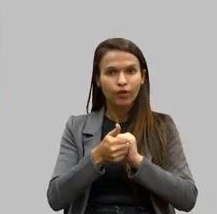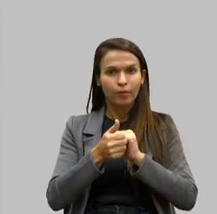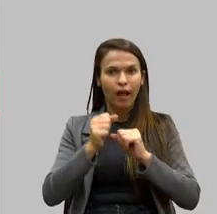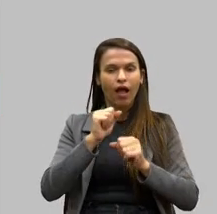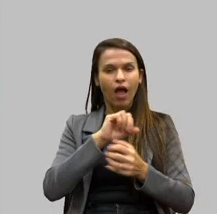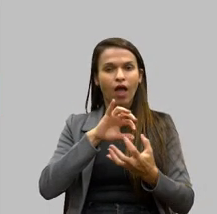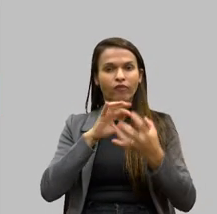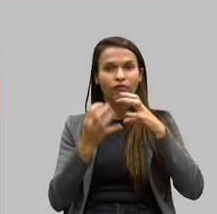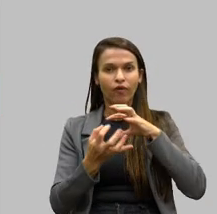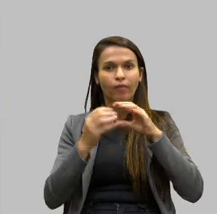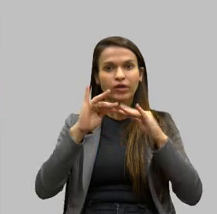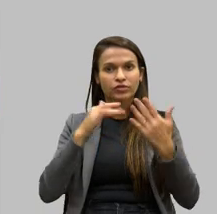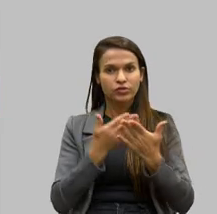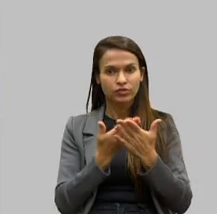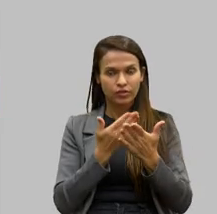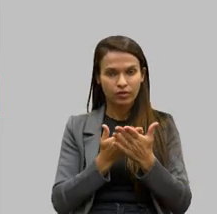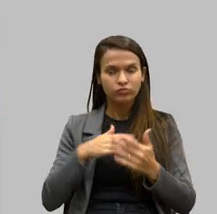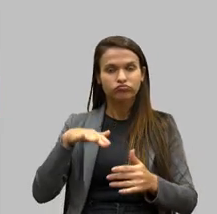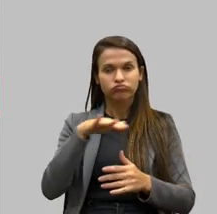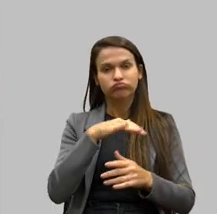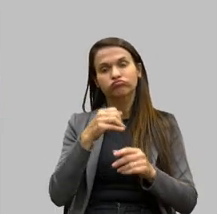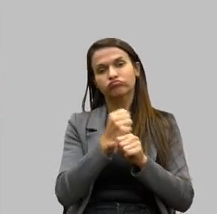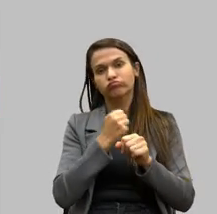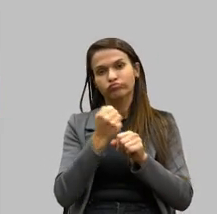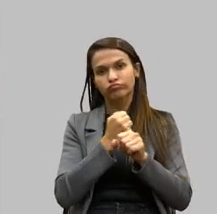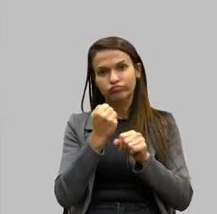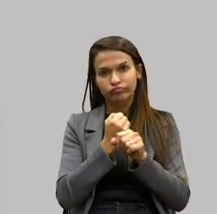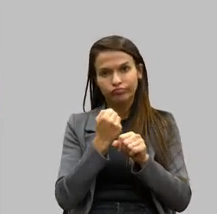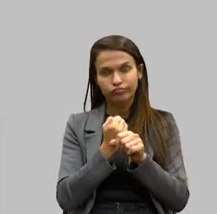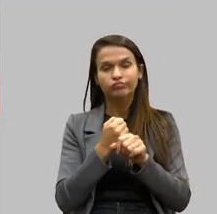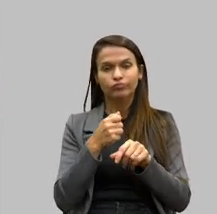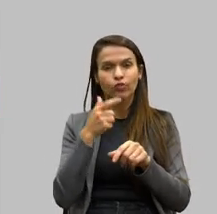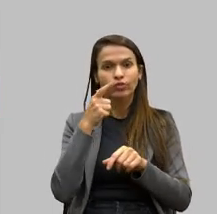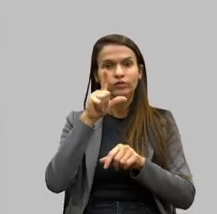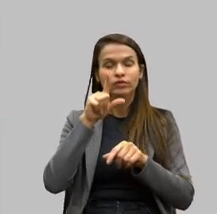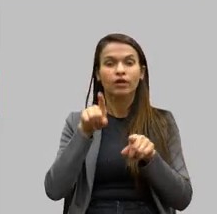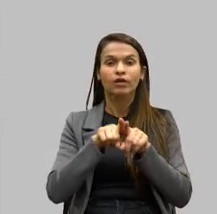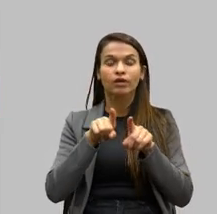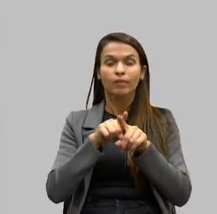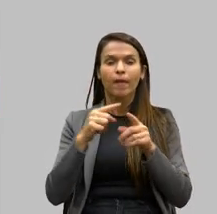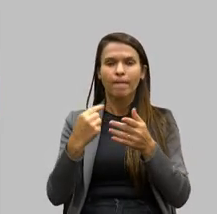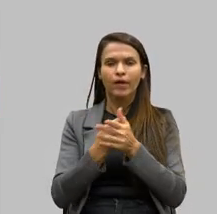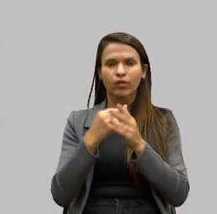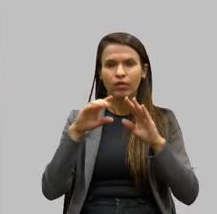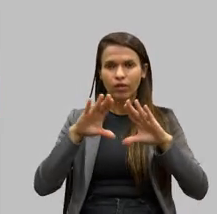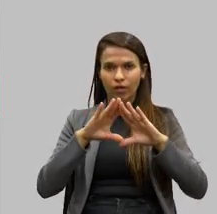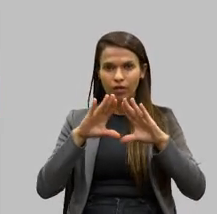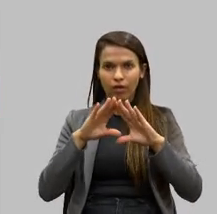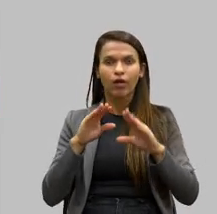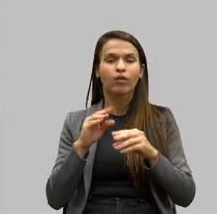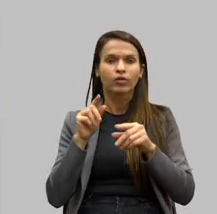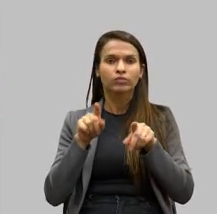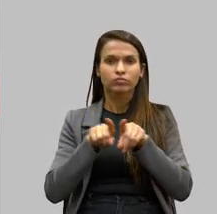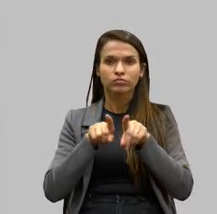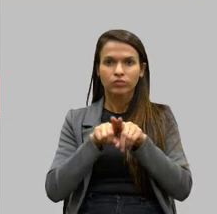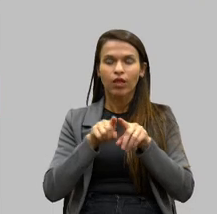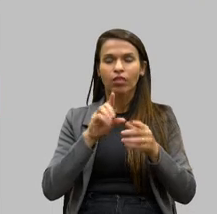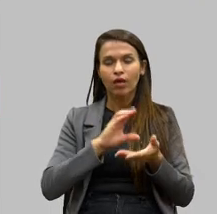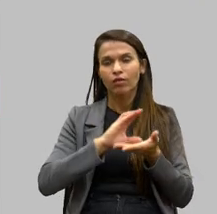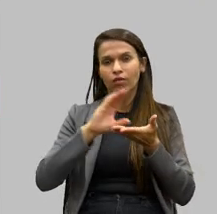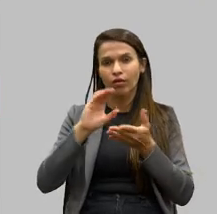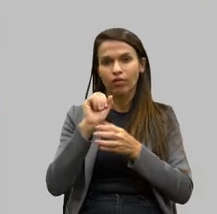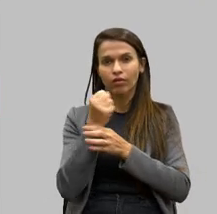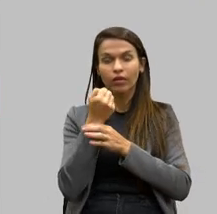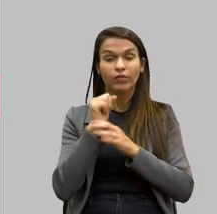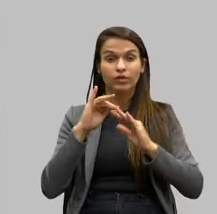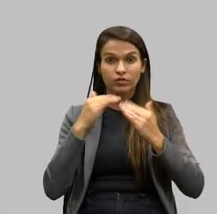transformar Minas em um campo de obras. Além disso, uma pergunta que ficou da Assembleia, que era a manutenção em custeio, que a gente tem um repasso garantido em nossas